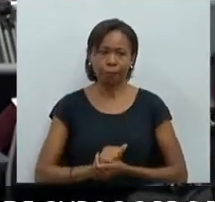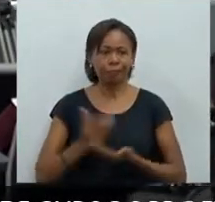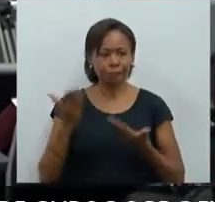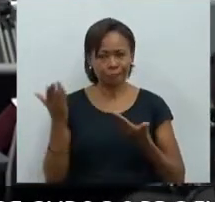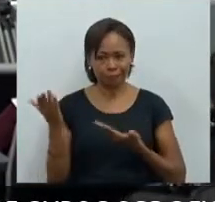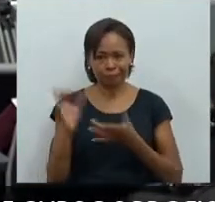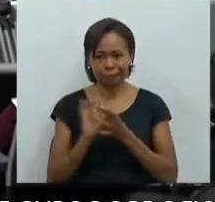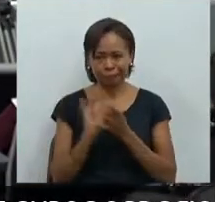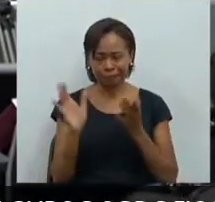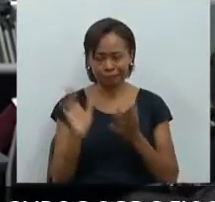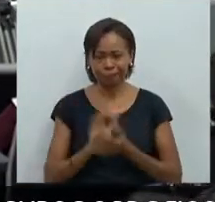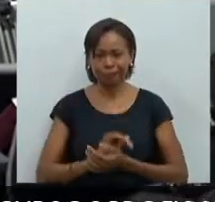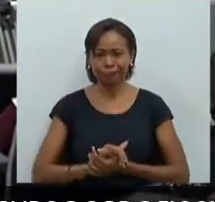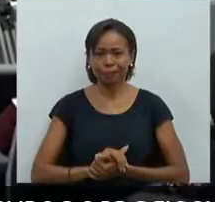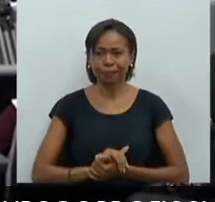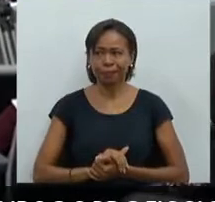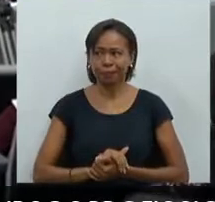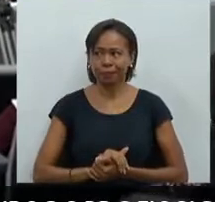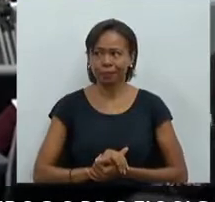sua.